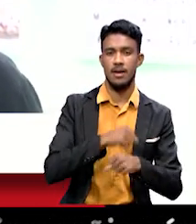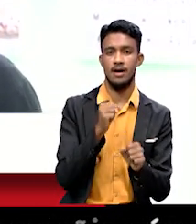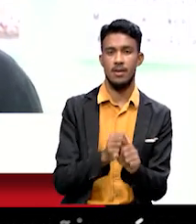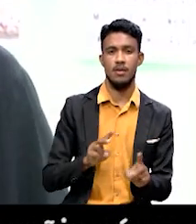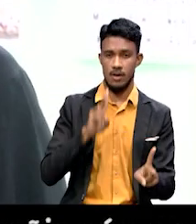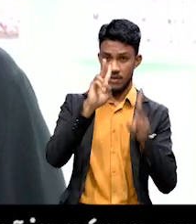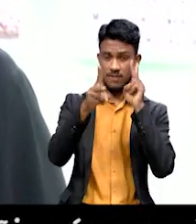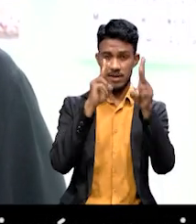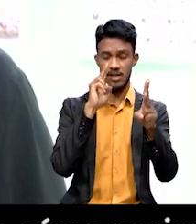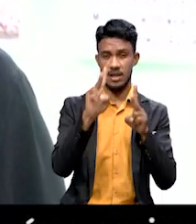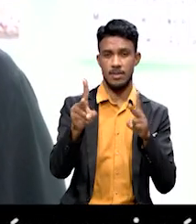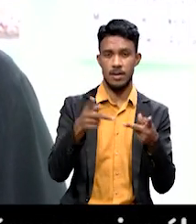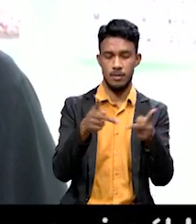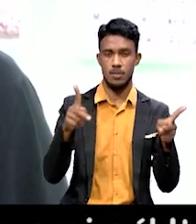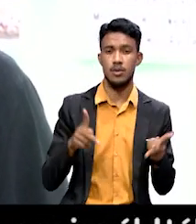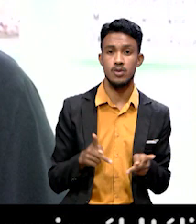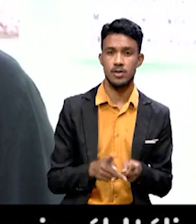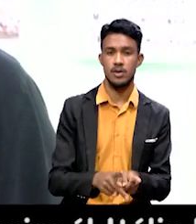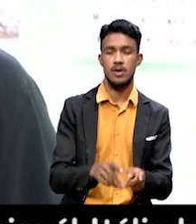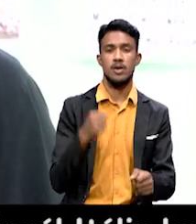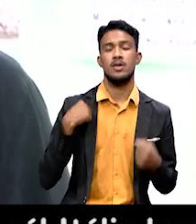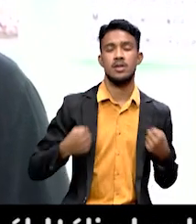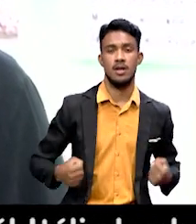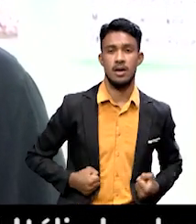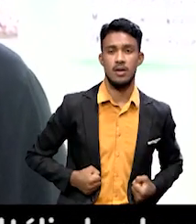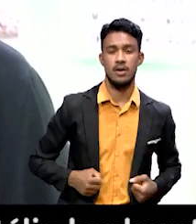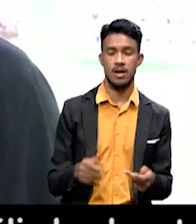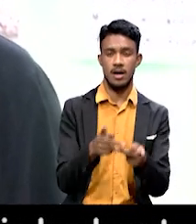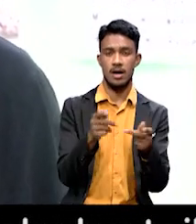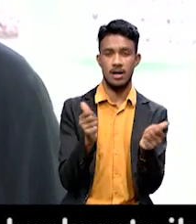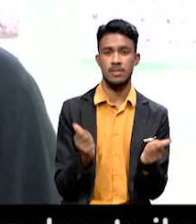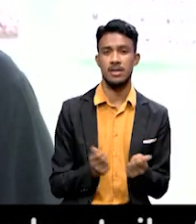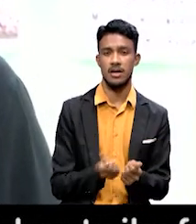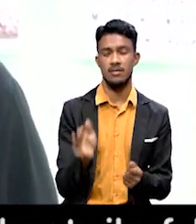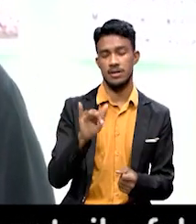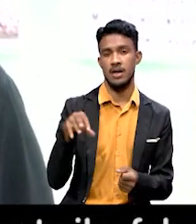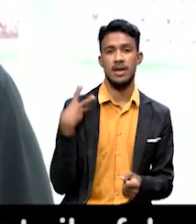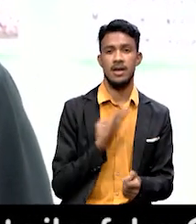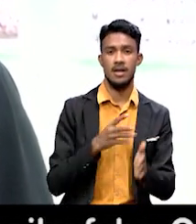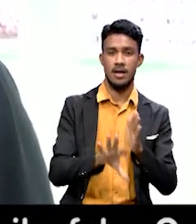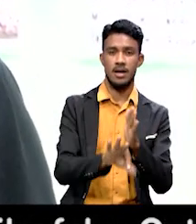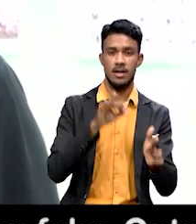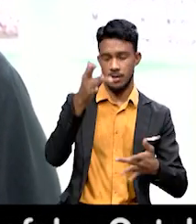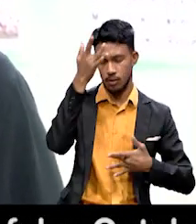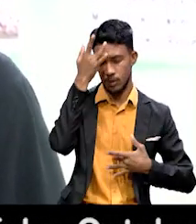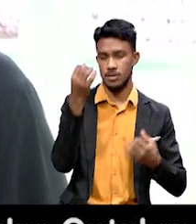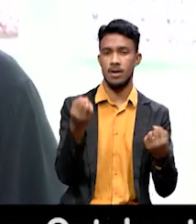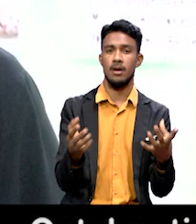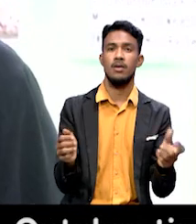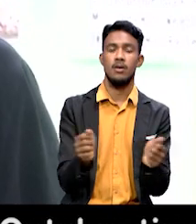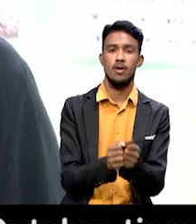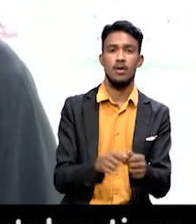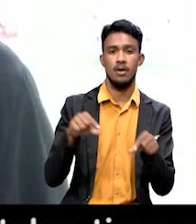ba posto saúde, posto administrativo sirane. Ita retan paciente barakliu ho problema